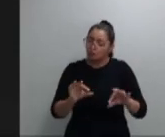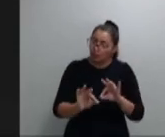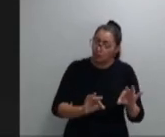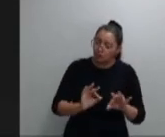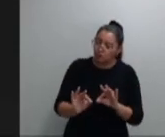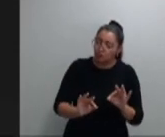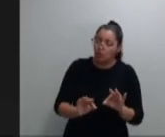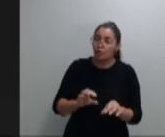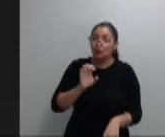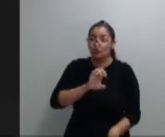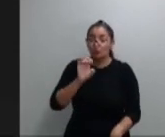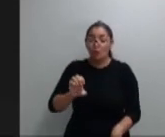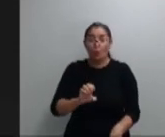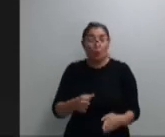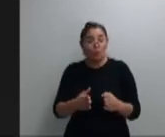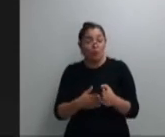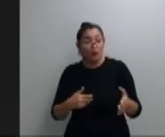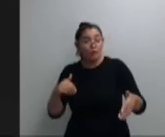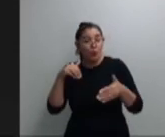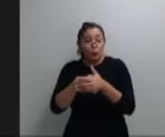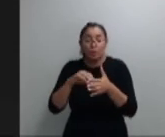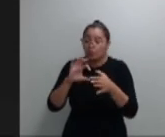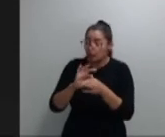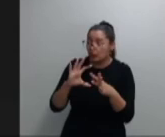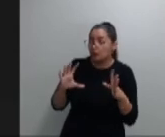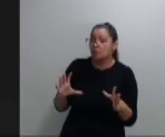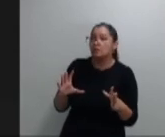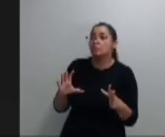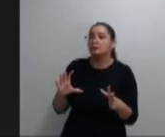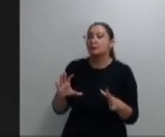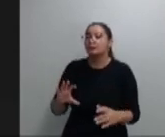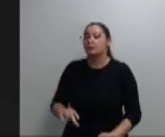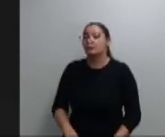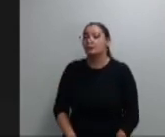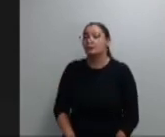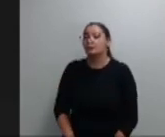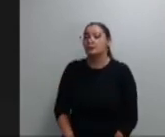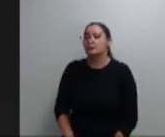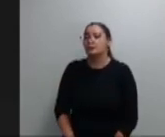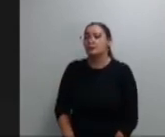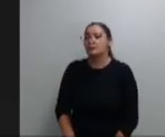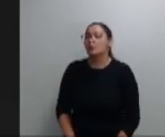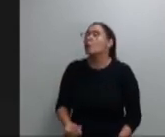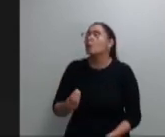estatal em favor do capitalismo e não dos capitalistas hoje como é isso